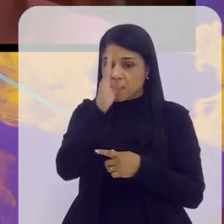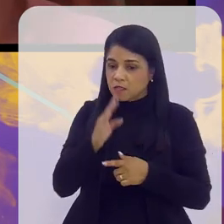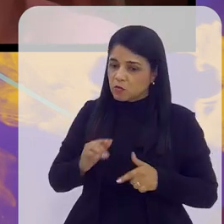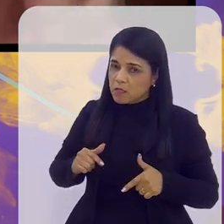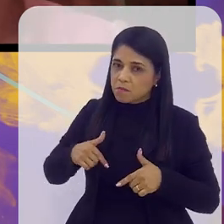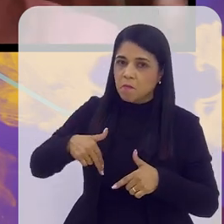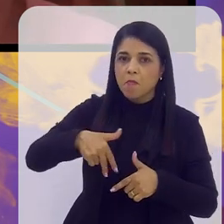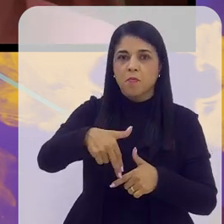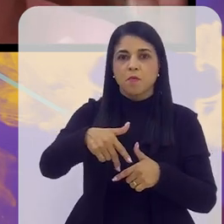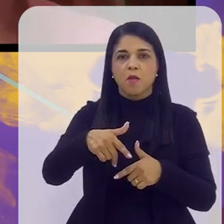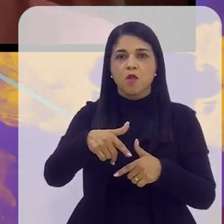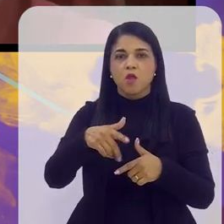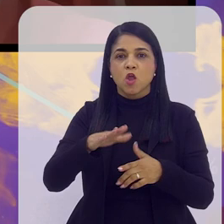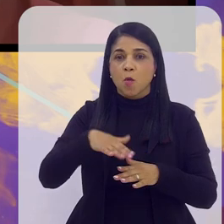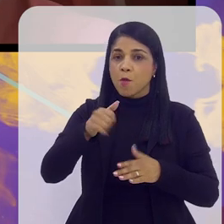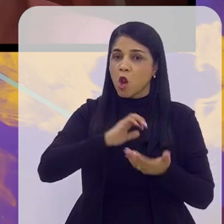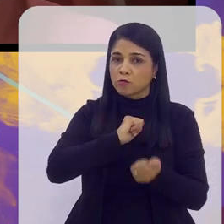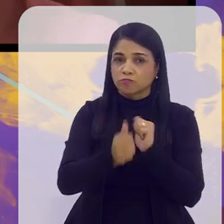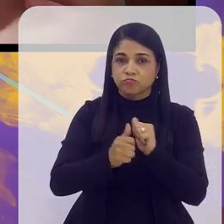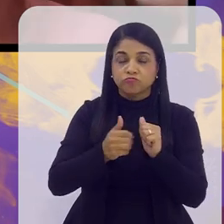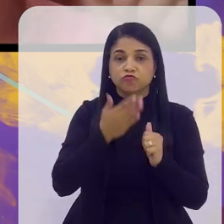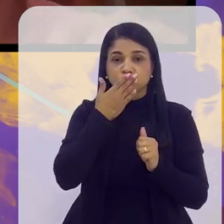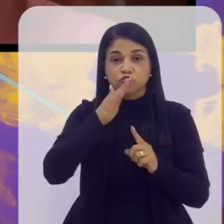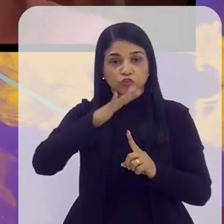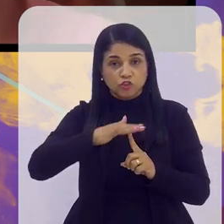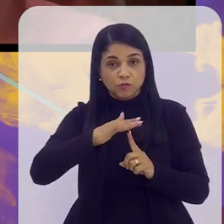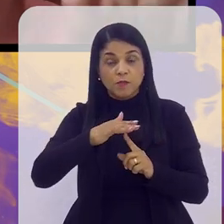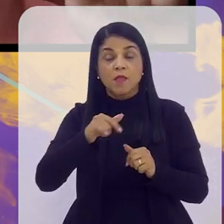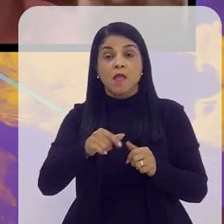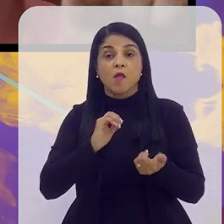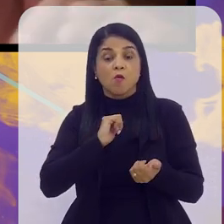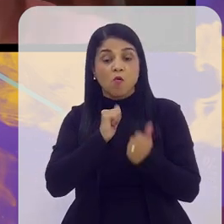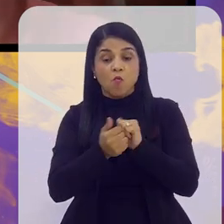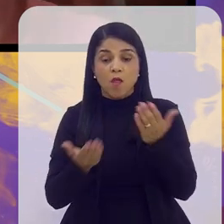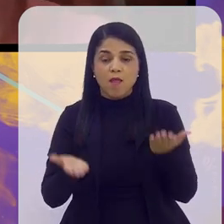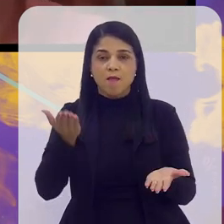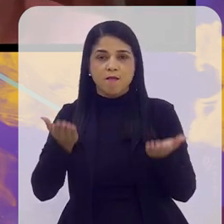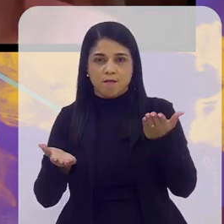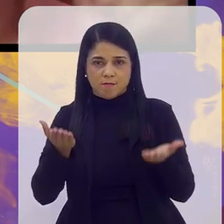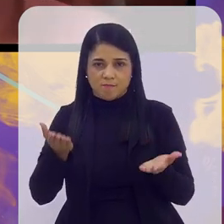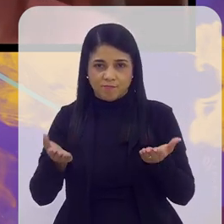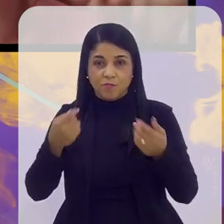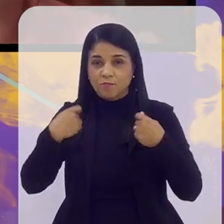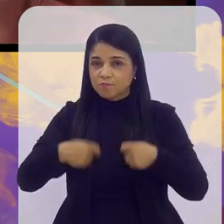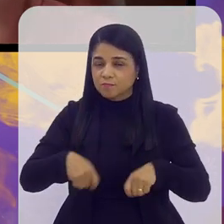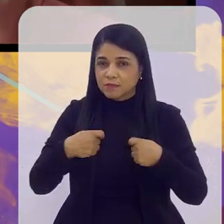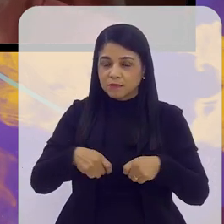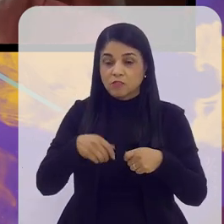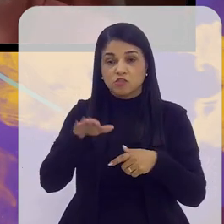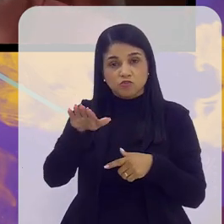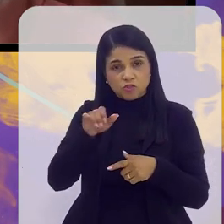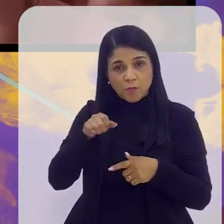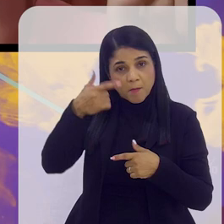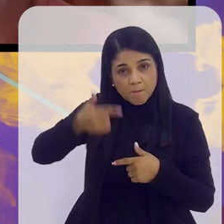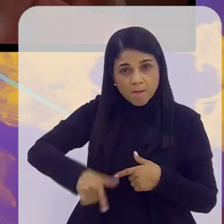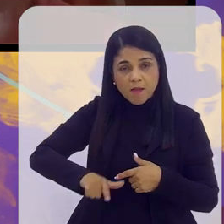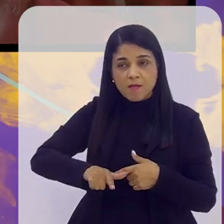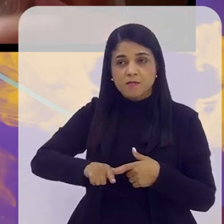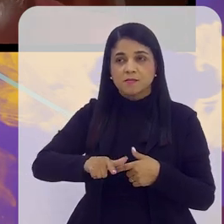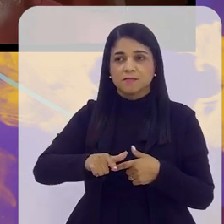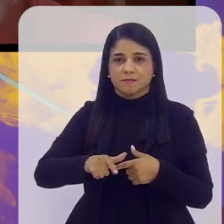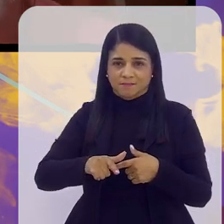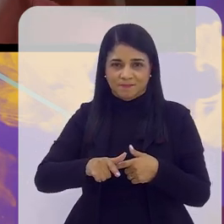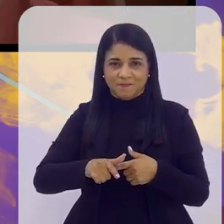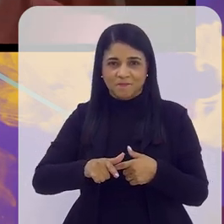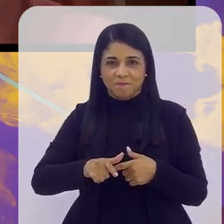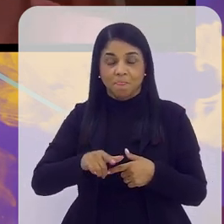O melhor time de futebol é aquele que tem equilíbrio. Isso. E aí, nesse caso, ele tem Ele tem a oportunidade de convocar um lateral e convoca um